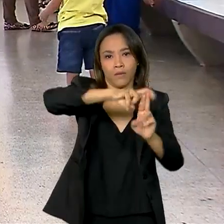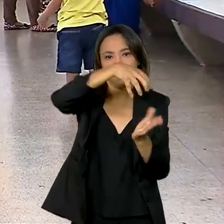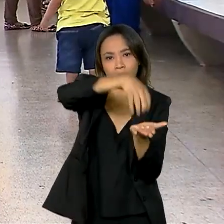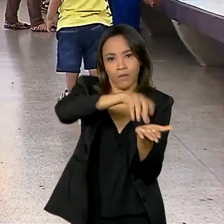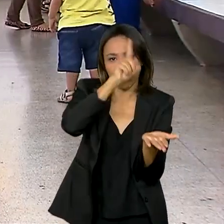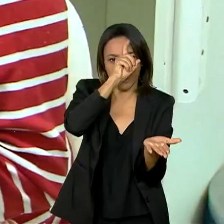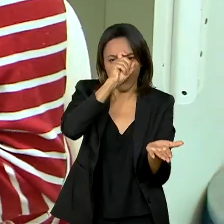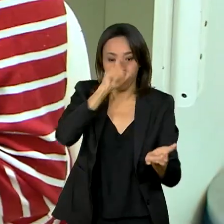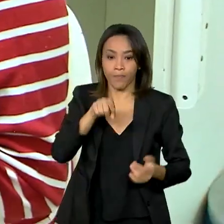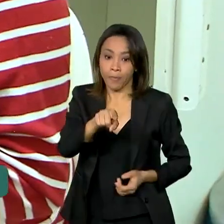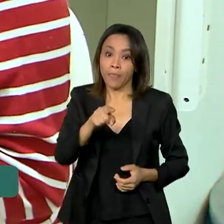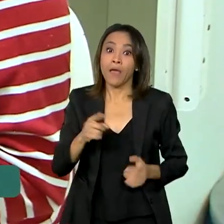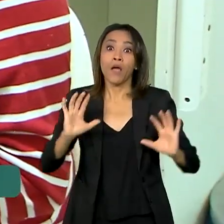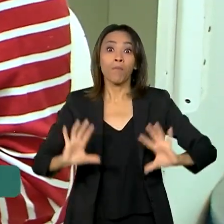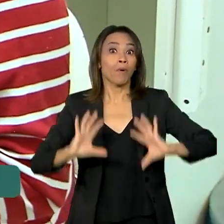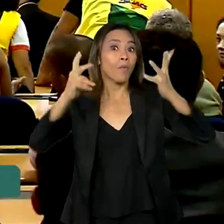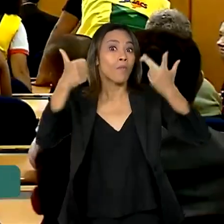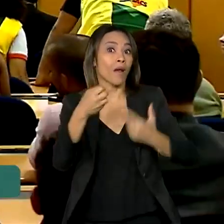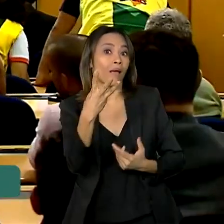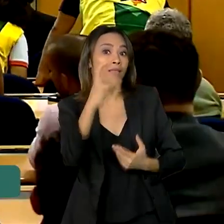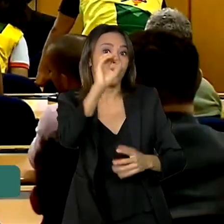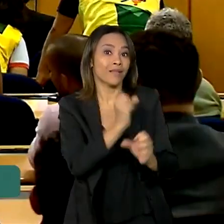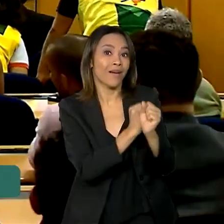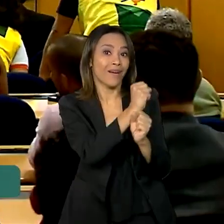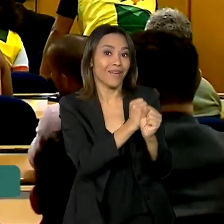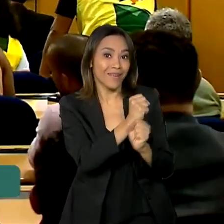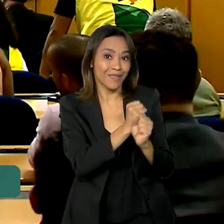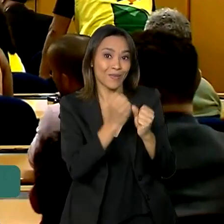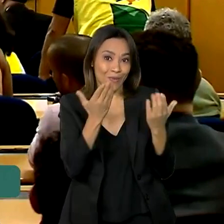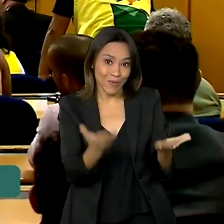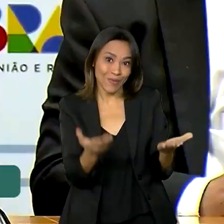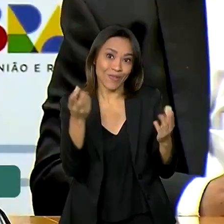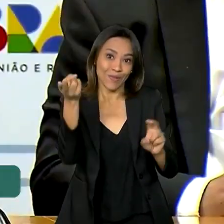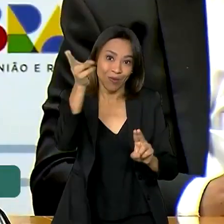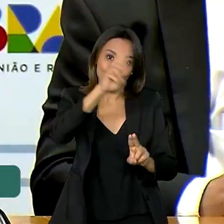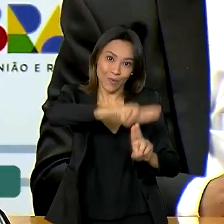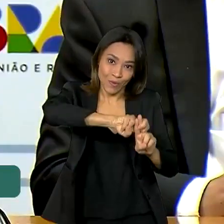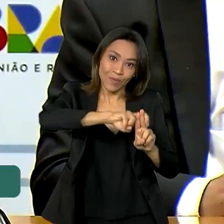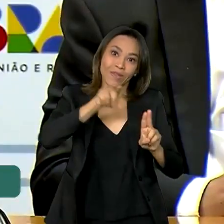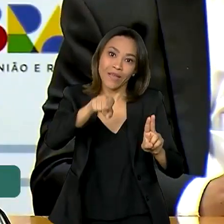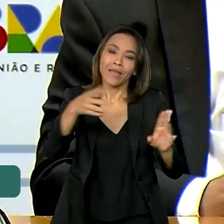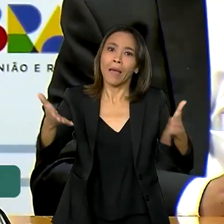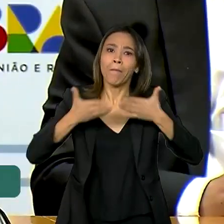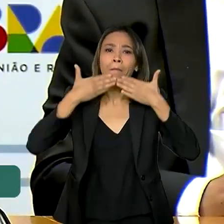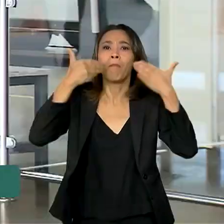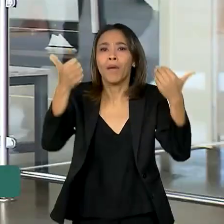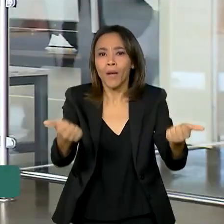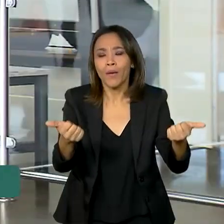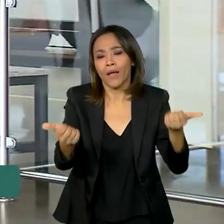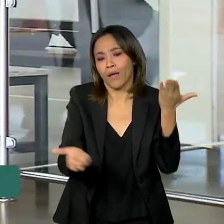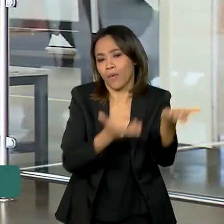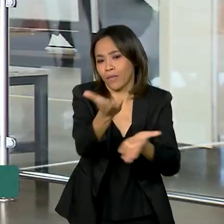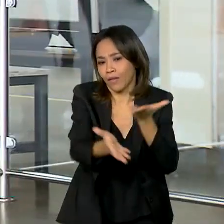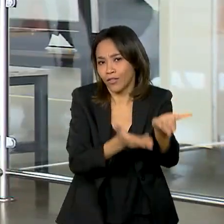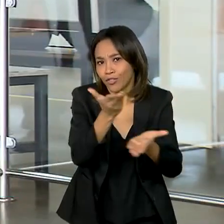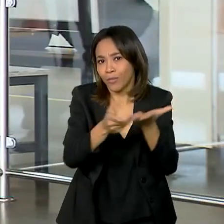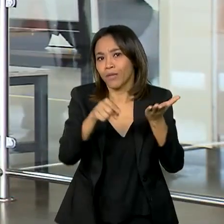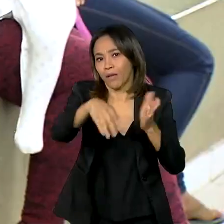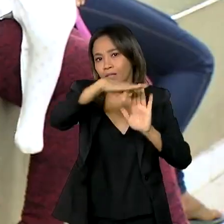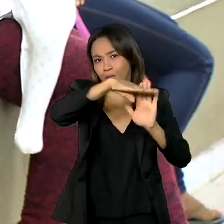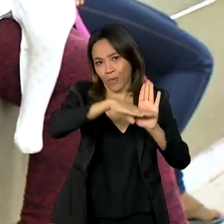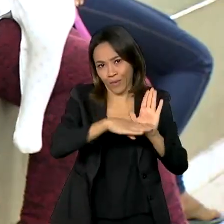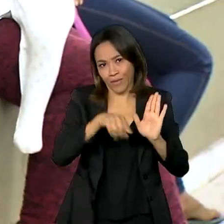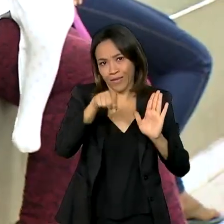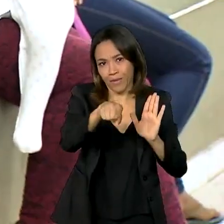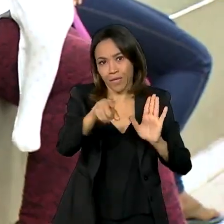do Estratégia de Saúde da Família, o governo pretende ampliar e modernizar o programa que está na linha de frente